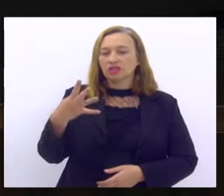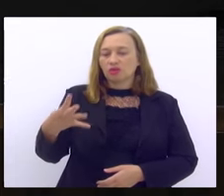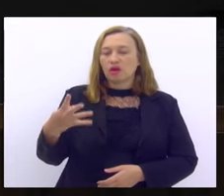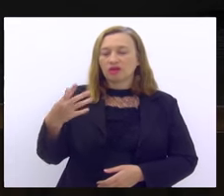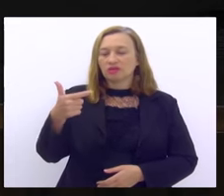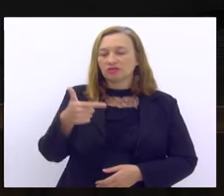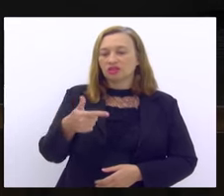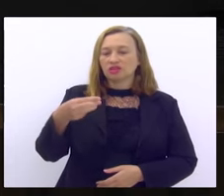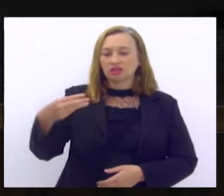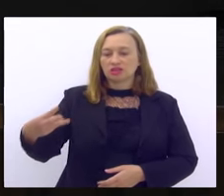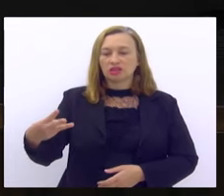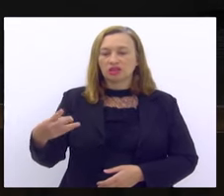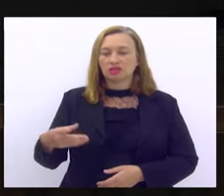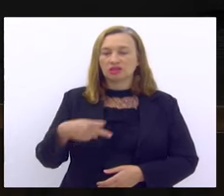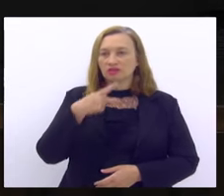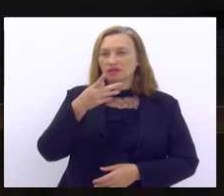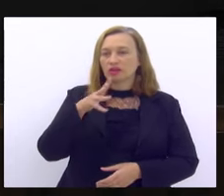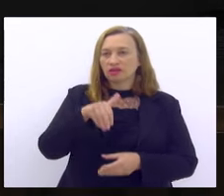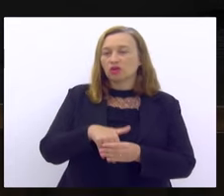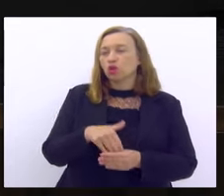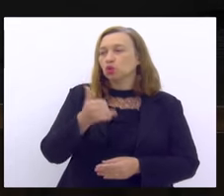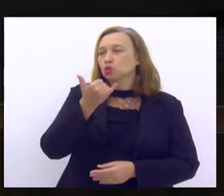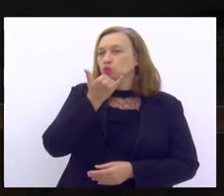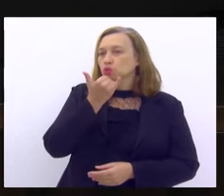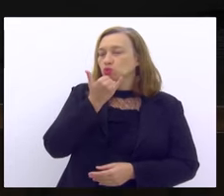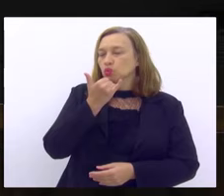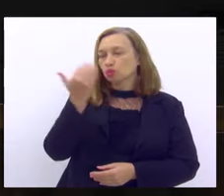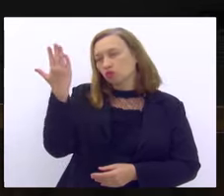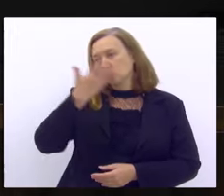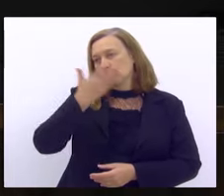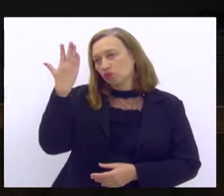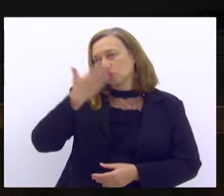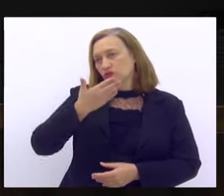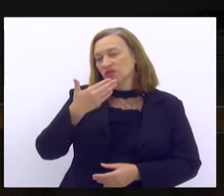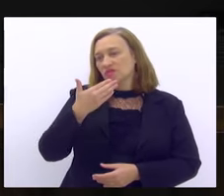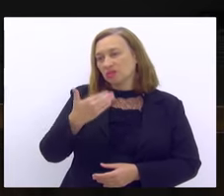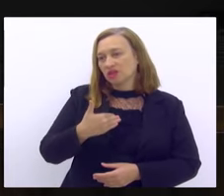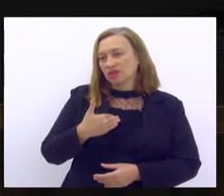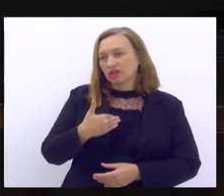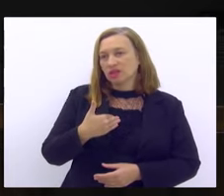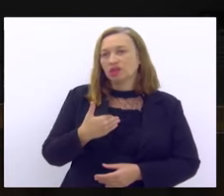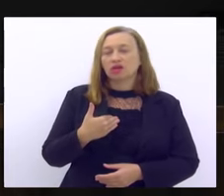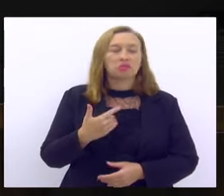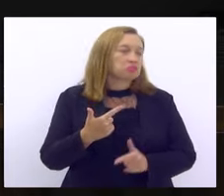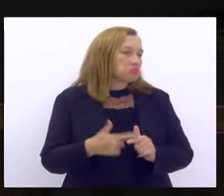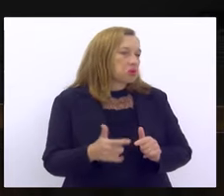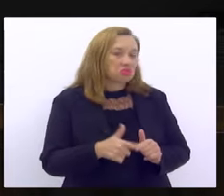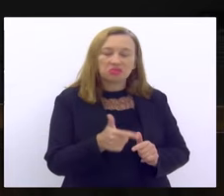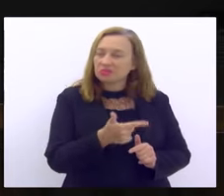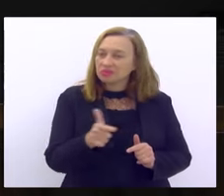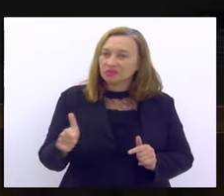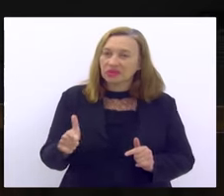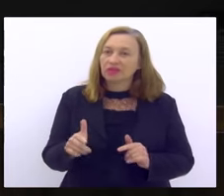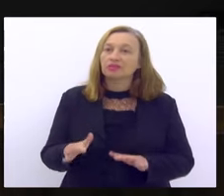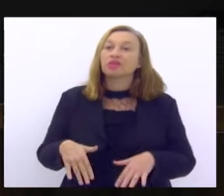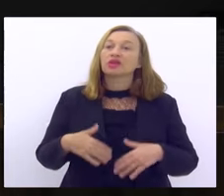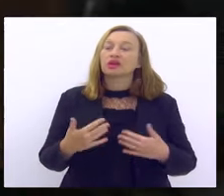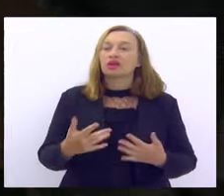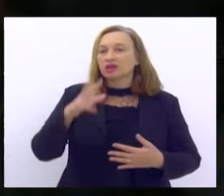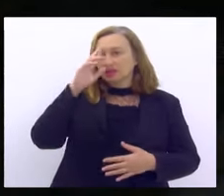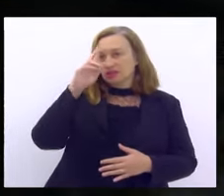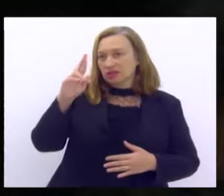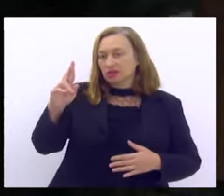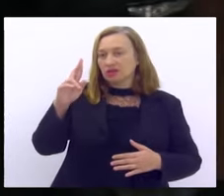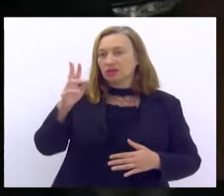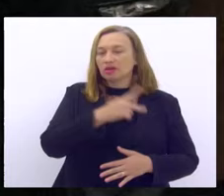de 23 para a declaração de voto. Peço desculpa, Vossa Excelência, eu não vi. Não vi no momento que Vossa Excelência pediu a declaração de voto. Vossa Excelência,